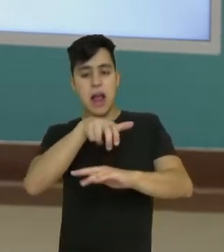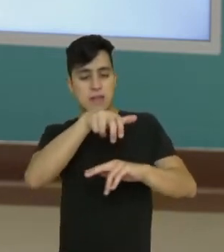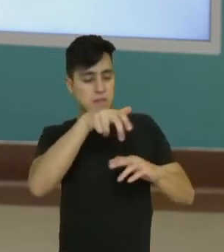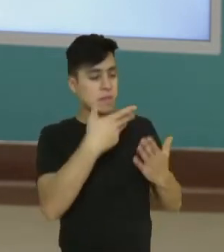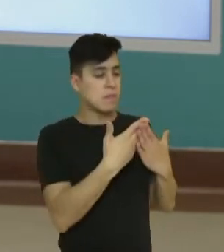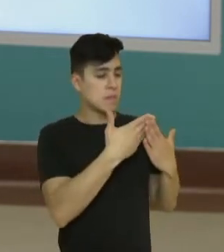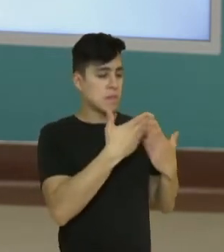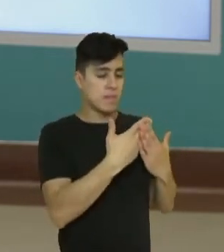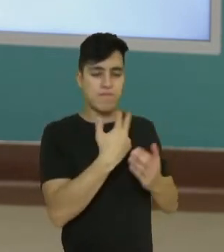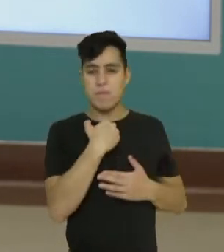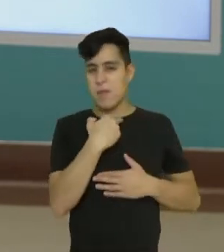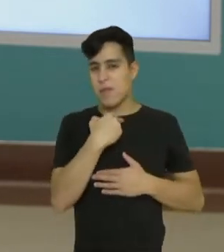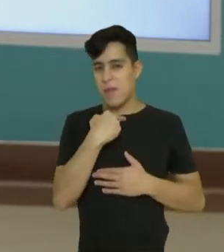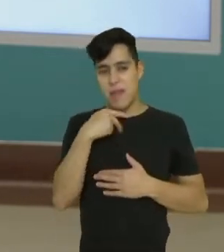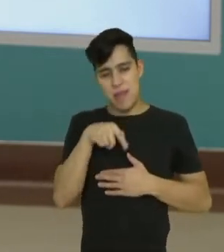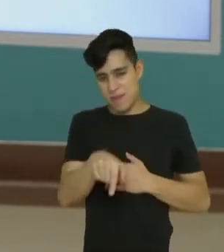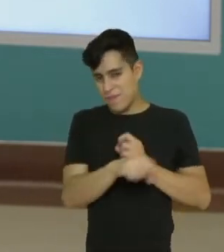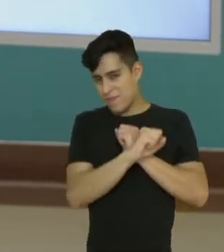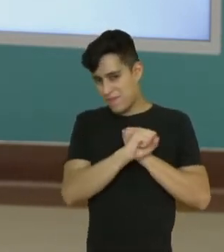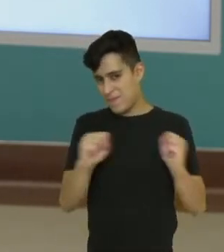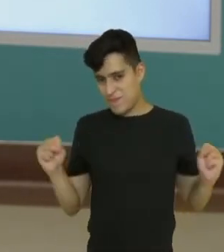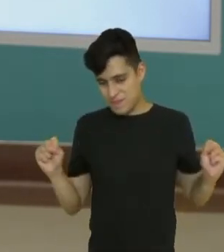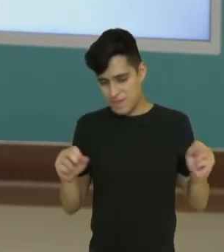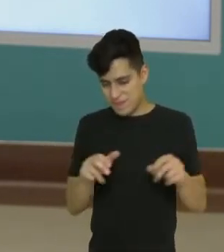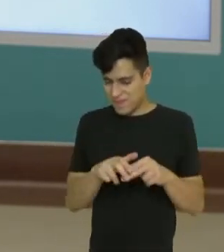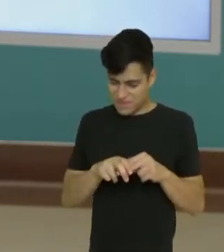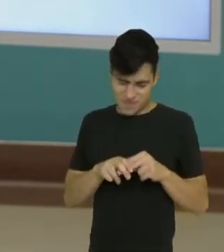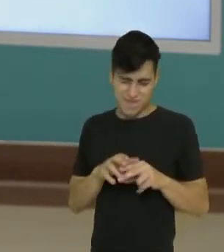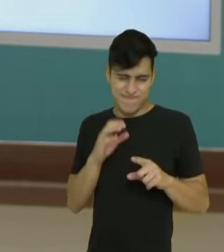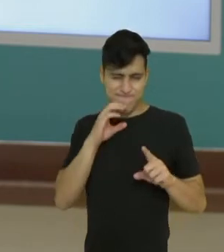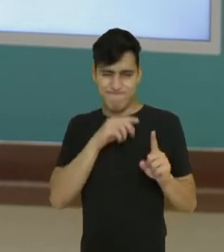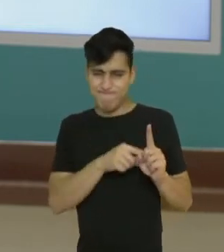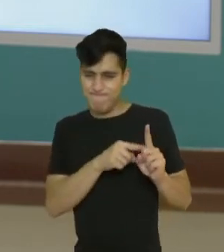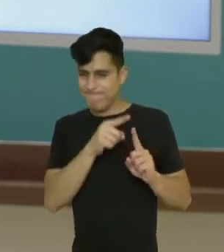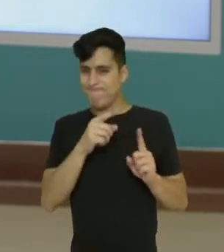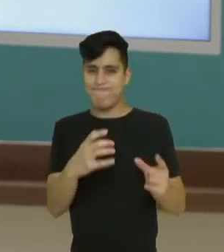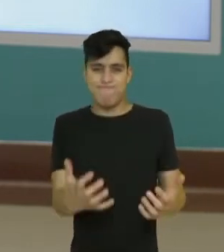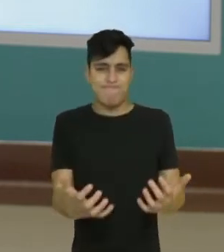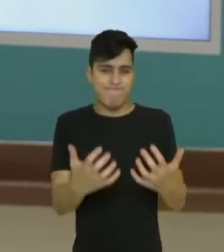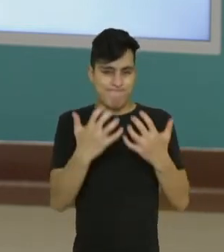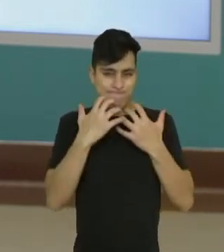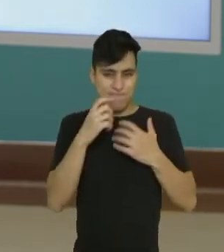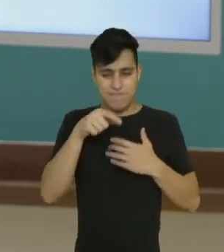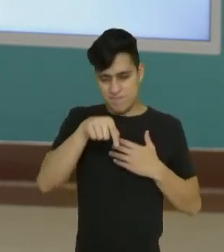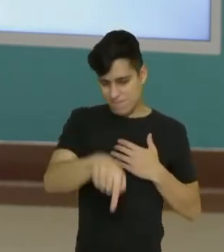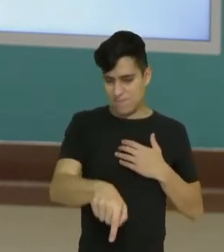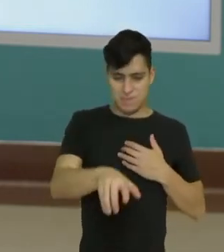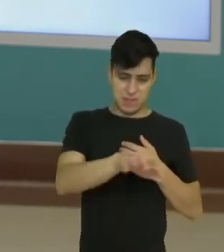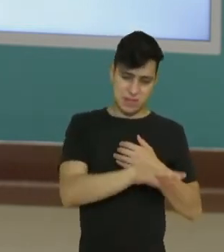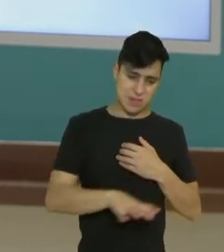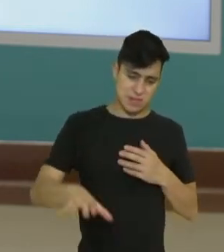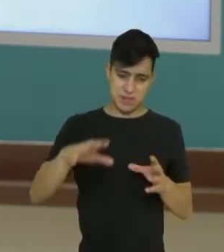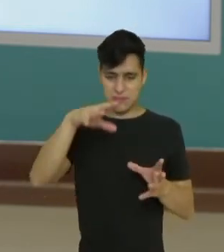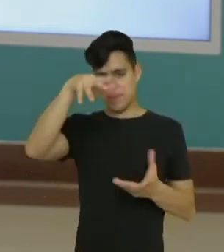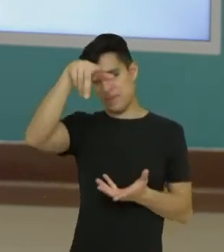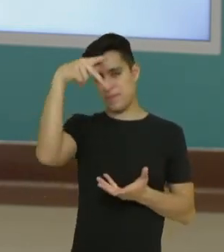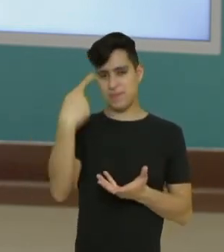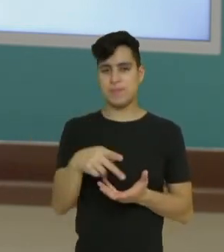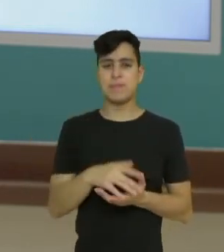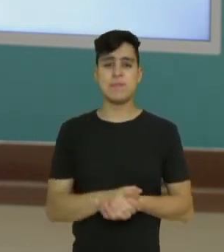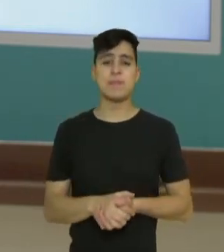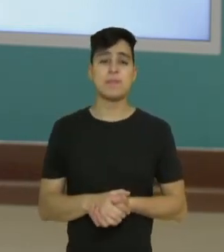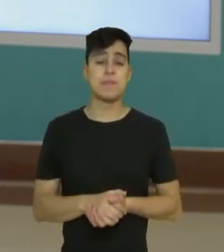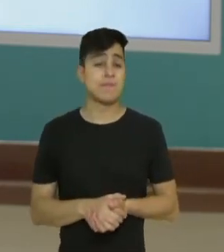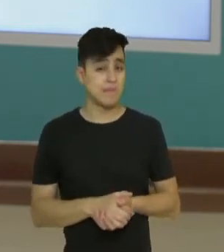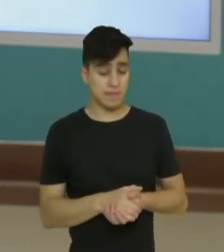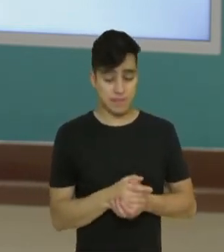Já percebemos que não é possível, graças às altas temperaturas e à grande pressão fornecida pelo próprio planeta. Então,